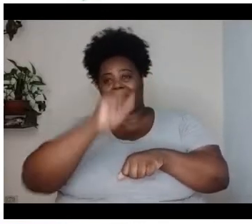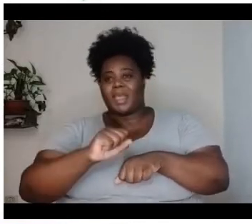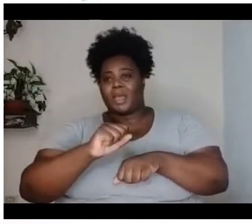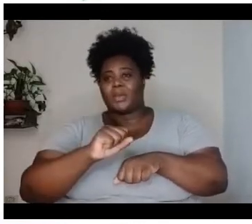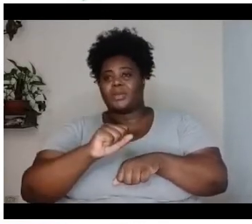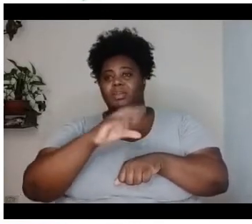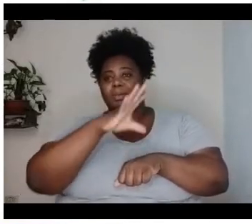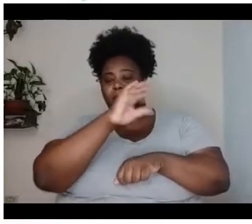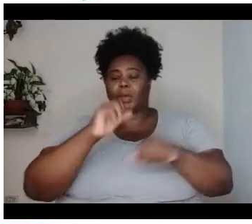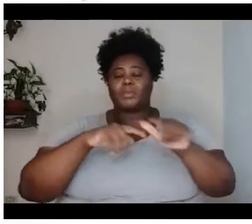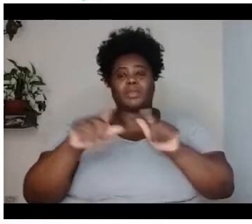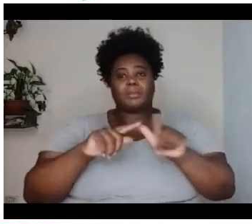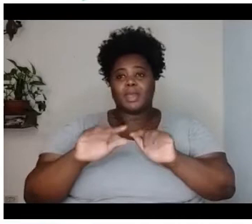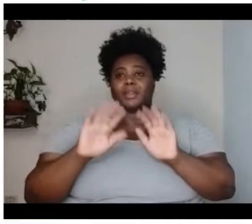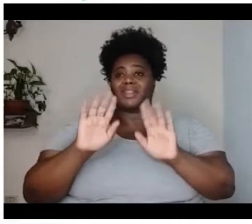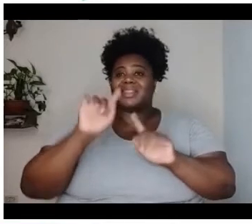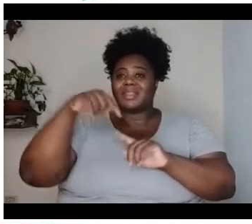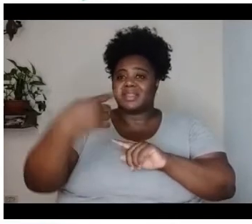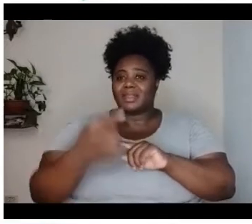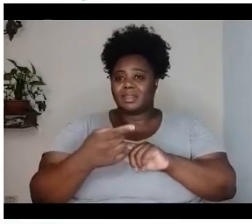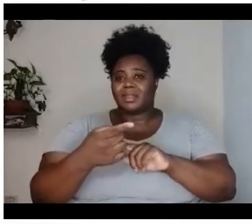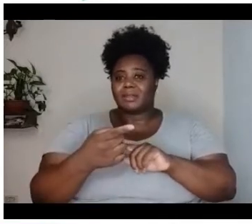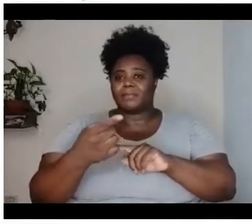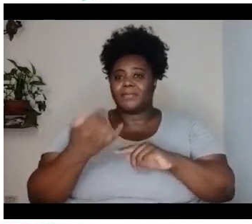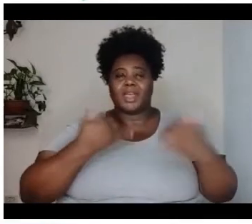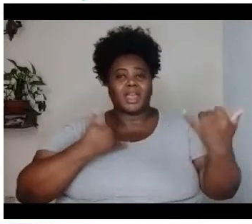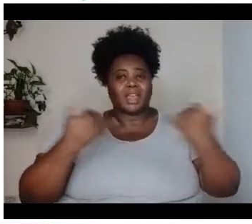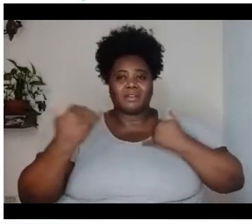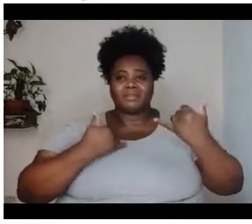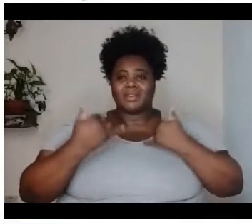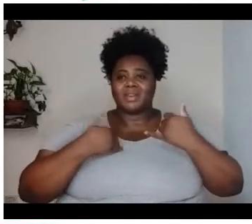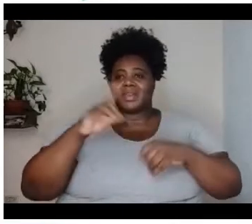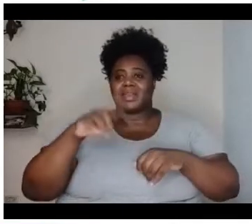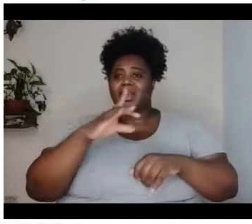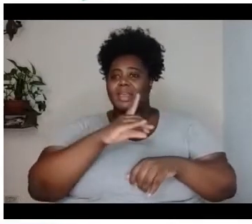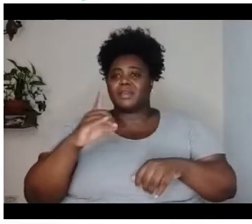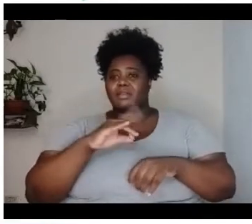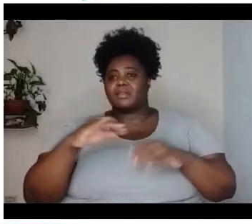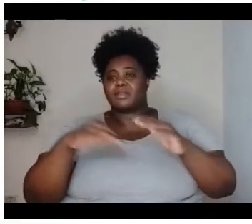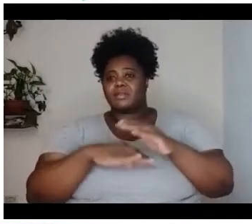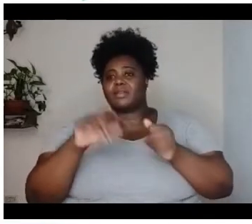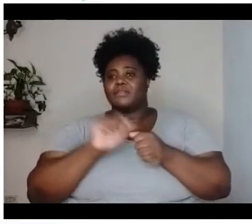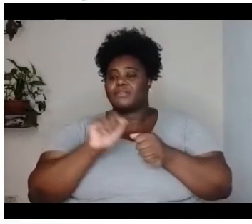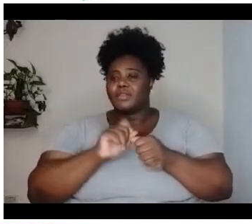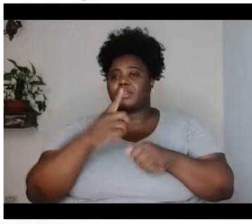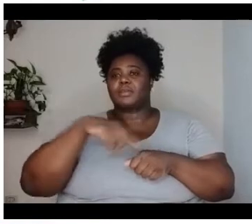o trabalho. E aí depois, eu junto com o Leandro, que é diretor do Viaduto, fizemos uma campanha